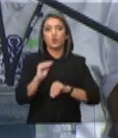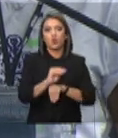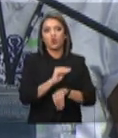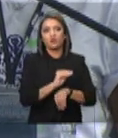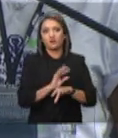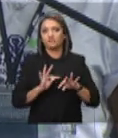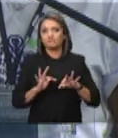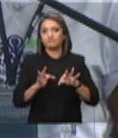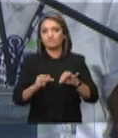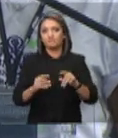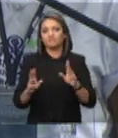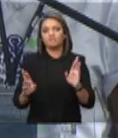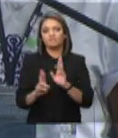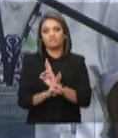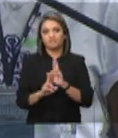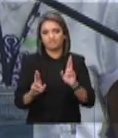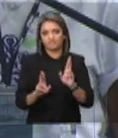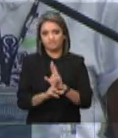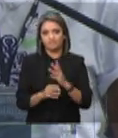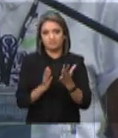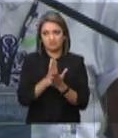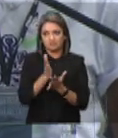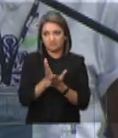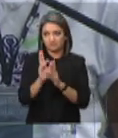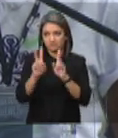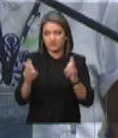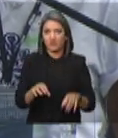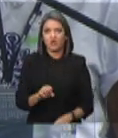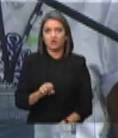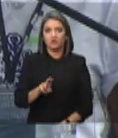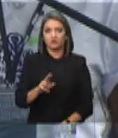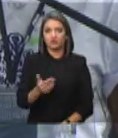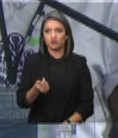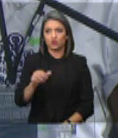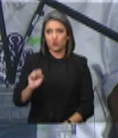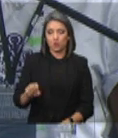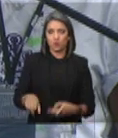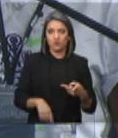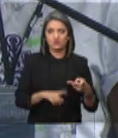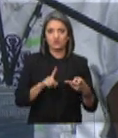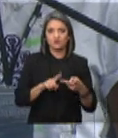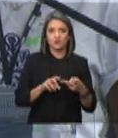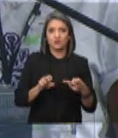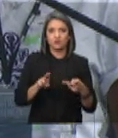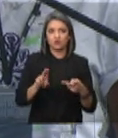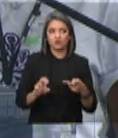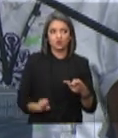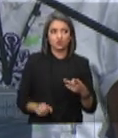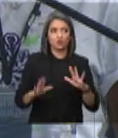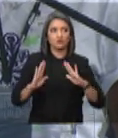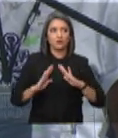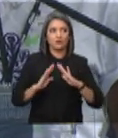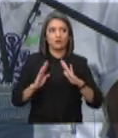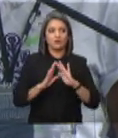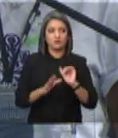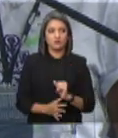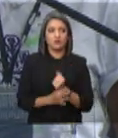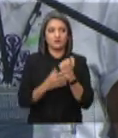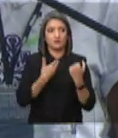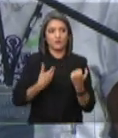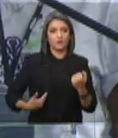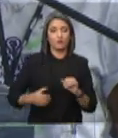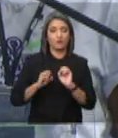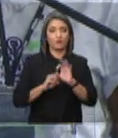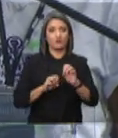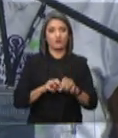integrada com a rede intercessorial serviços do Sul as do SUS habitação Segurança Pública educação Previdência